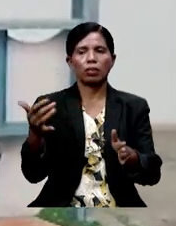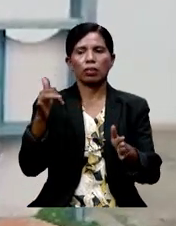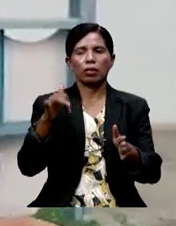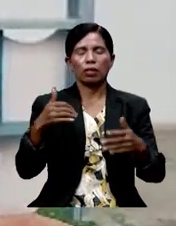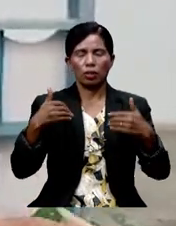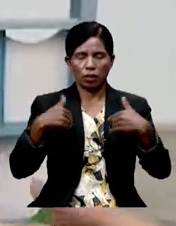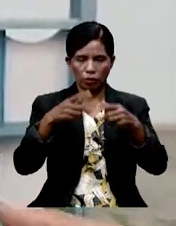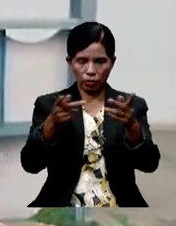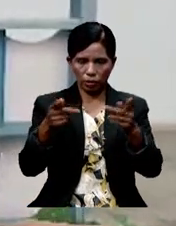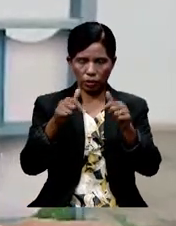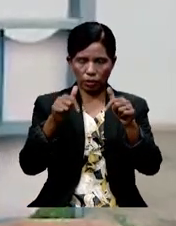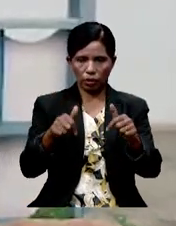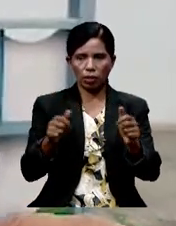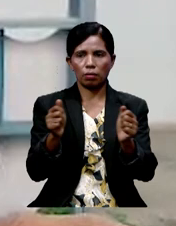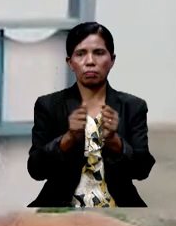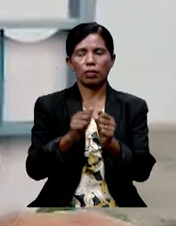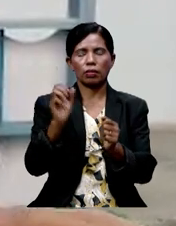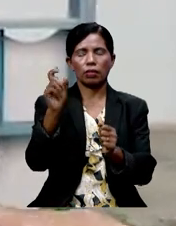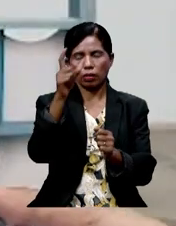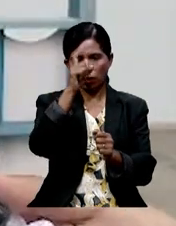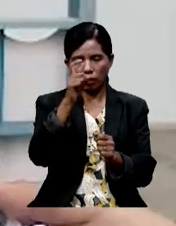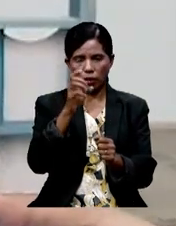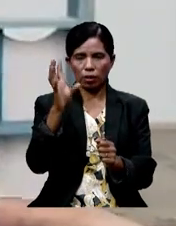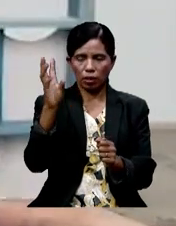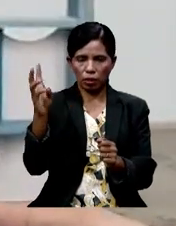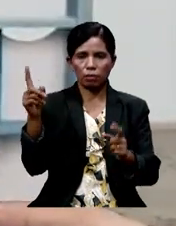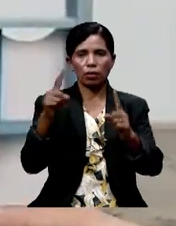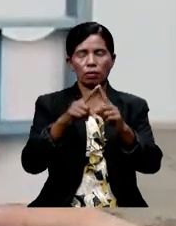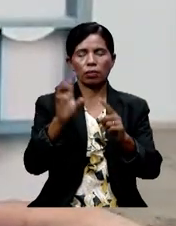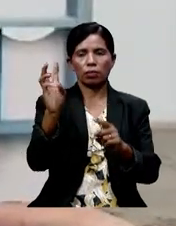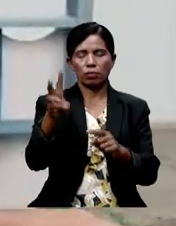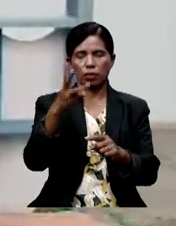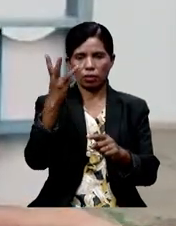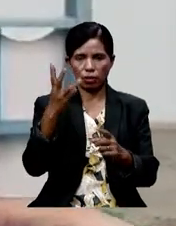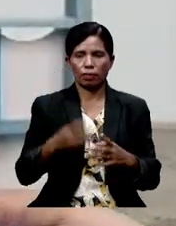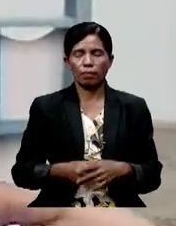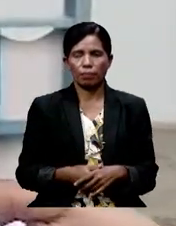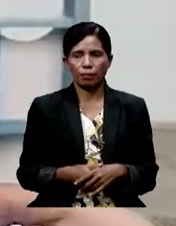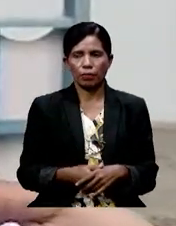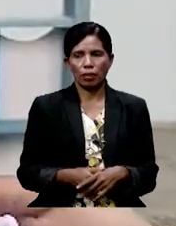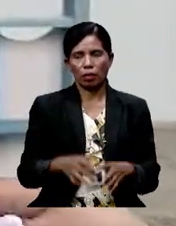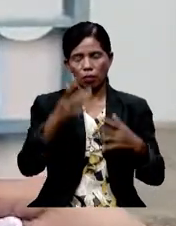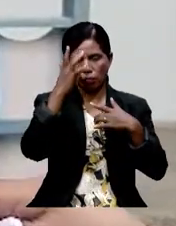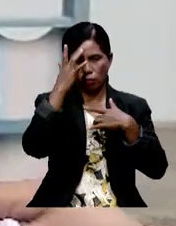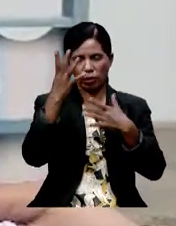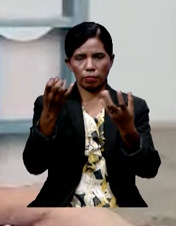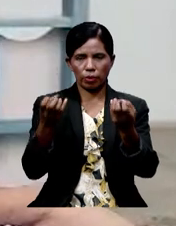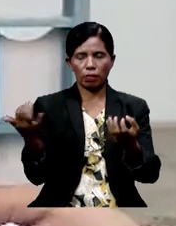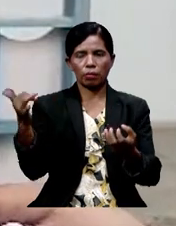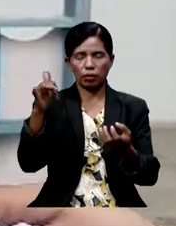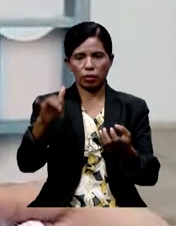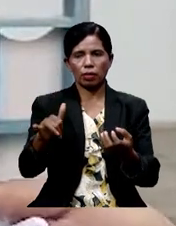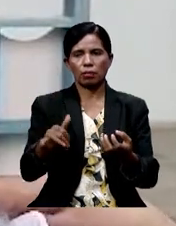idade ne, tosa no resin ha. Porque ia agora ia moras causa oi,